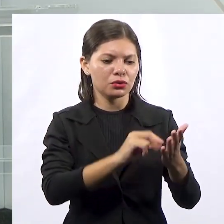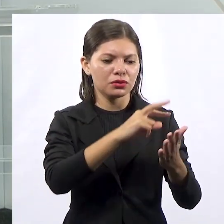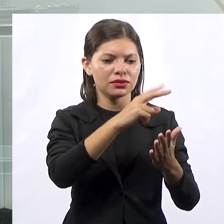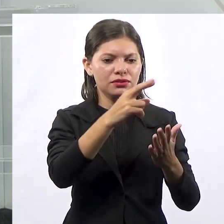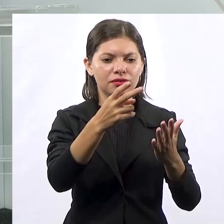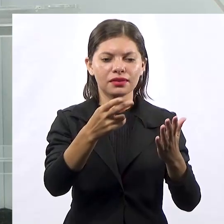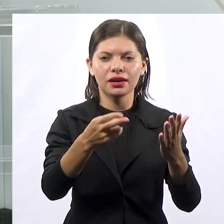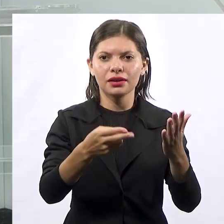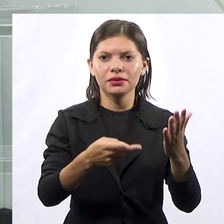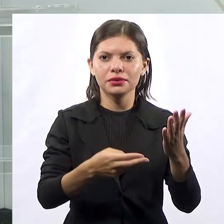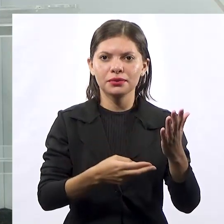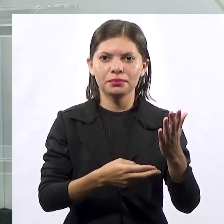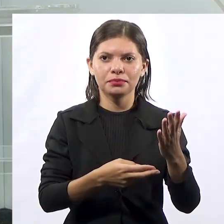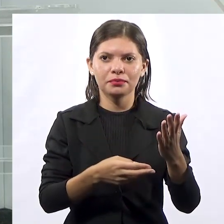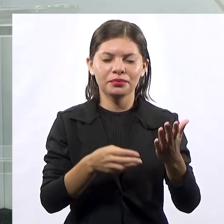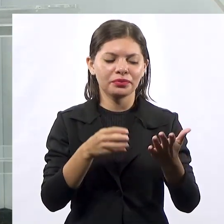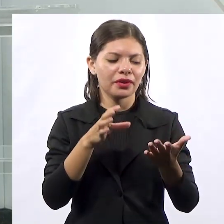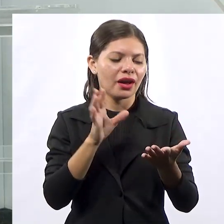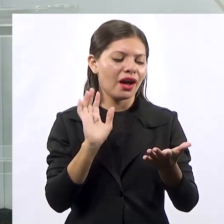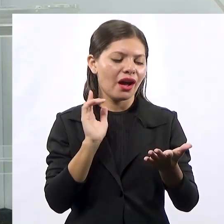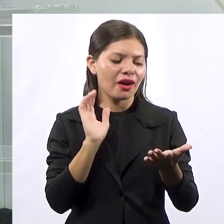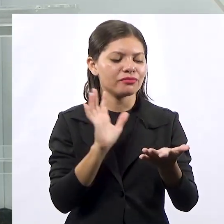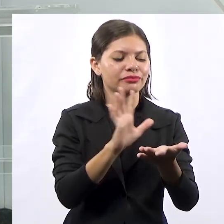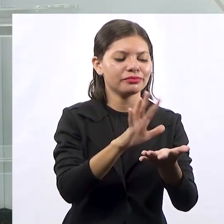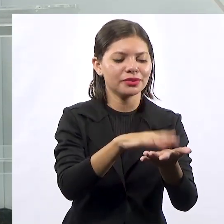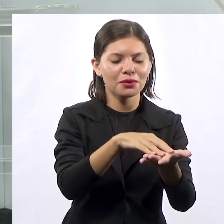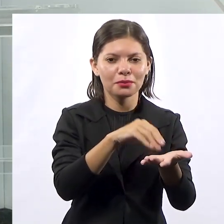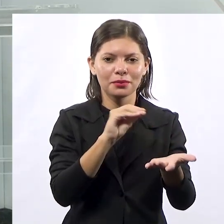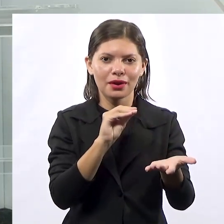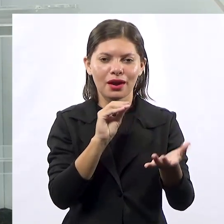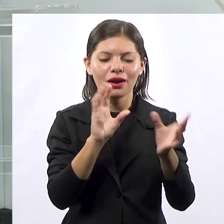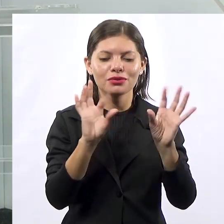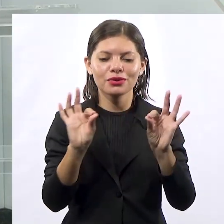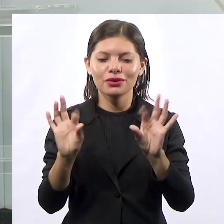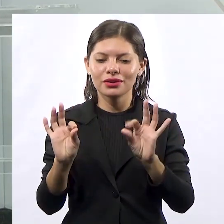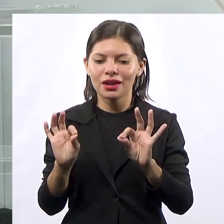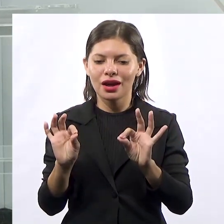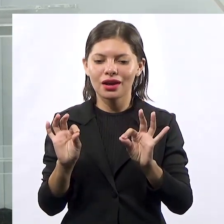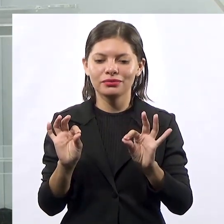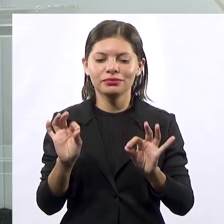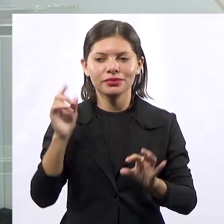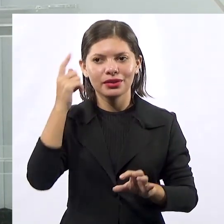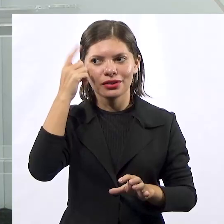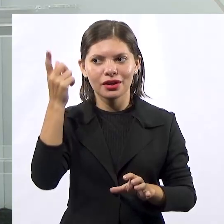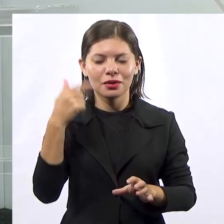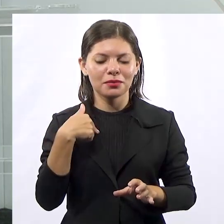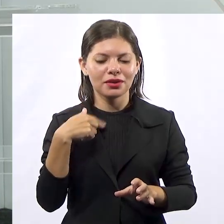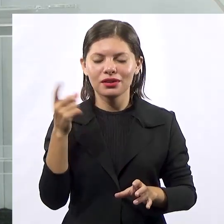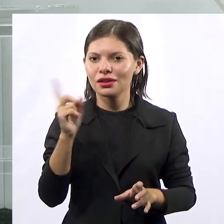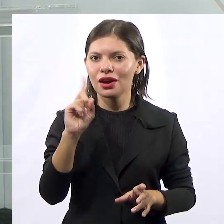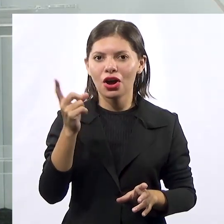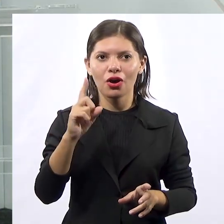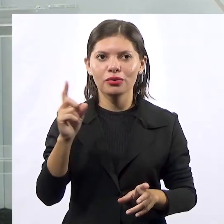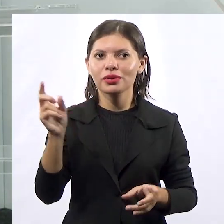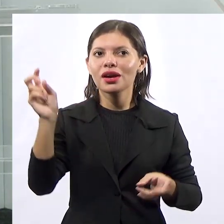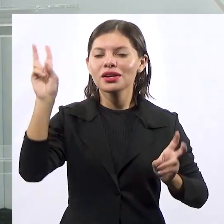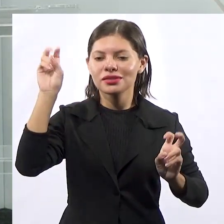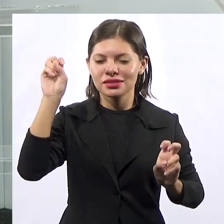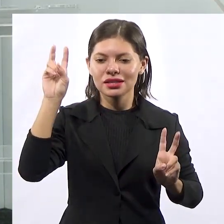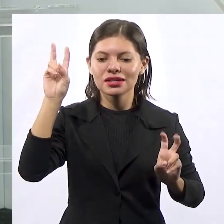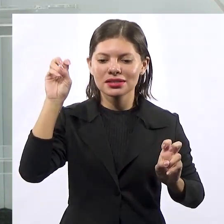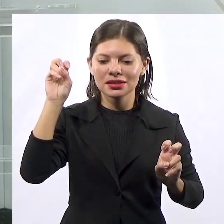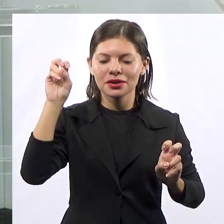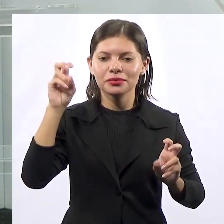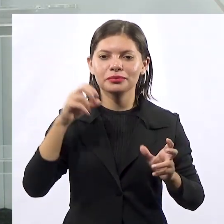mas não pode simplesmente copiar e colar, não, como se a ideia fosse sua. Você vai fazer isso em forma de citação. Seja uma